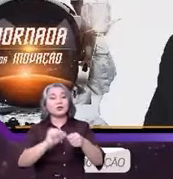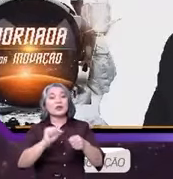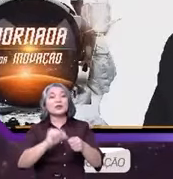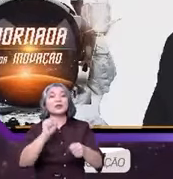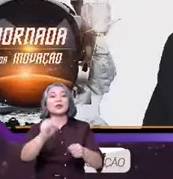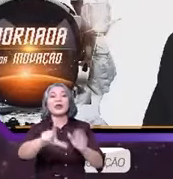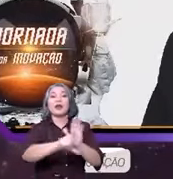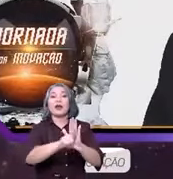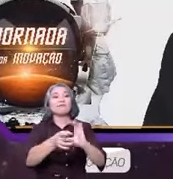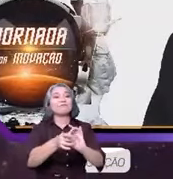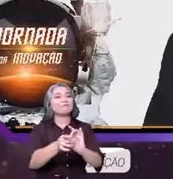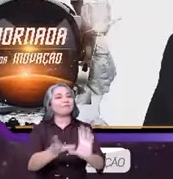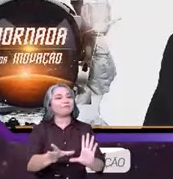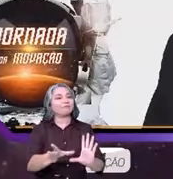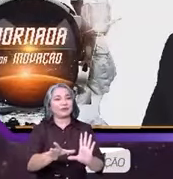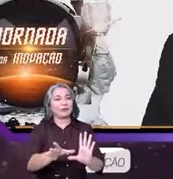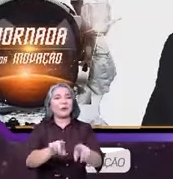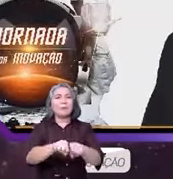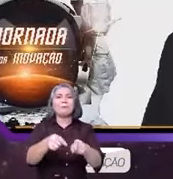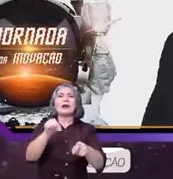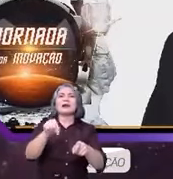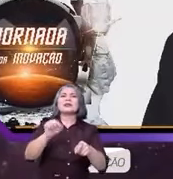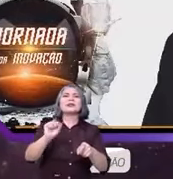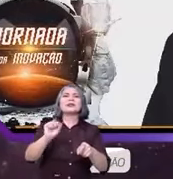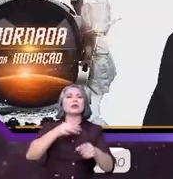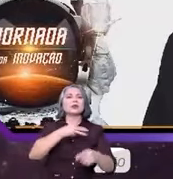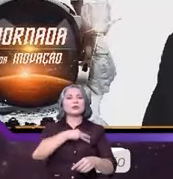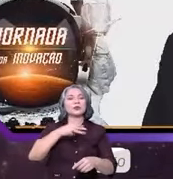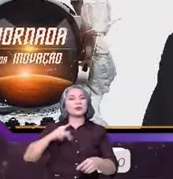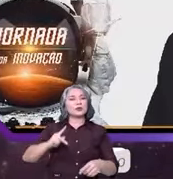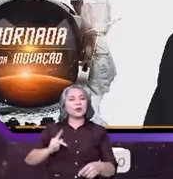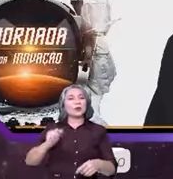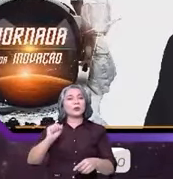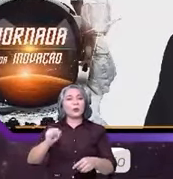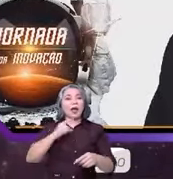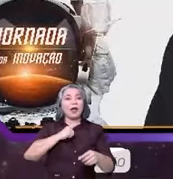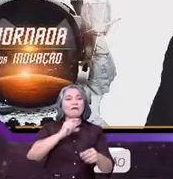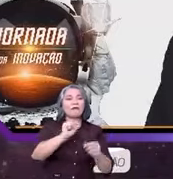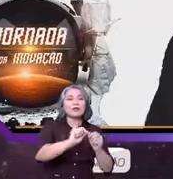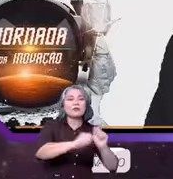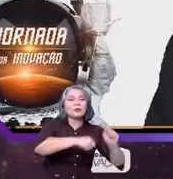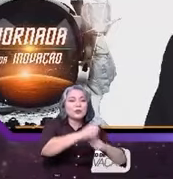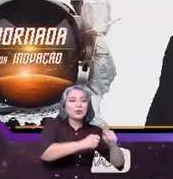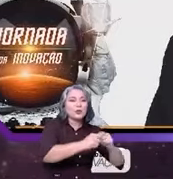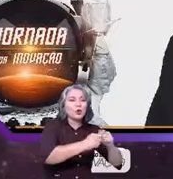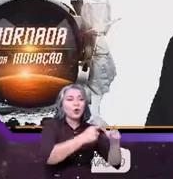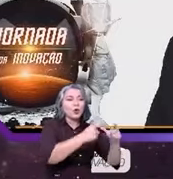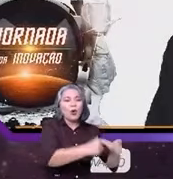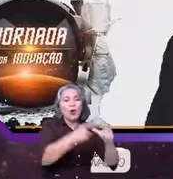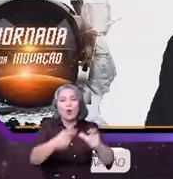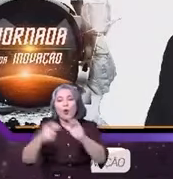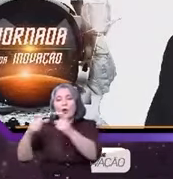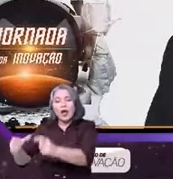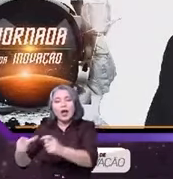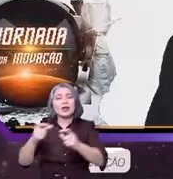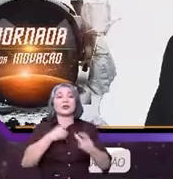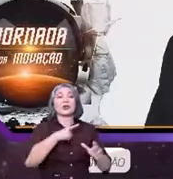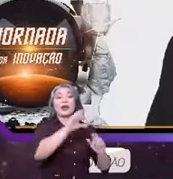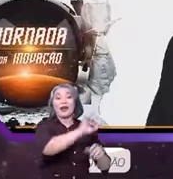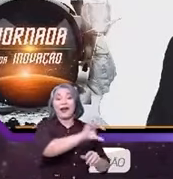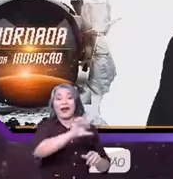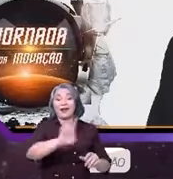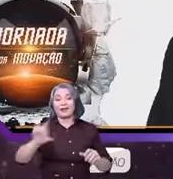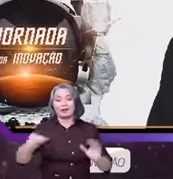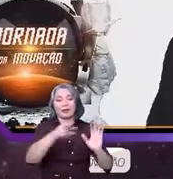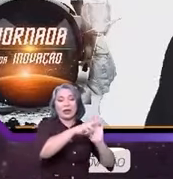lei permite. E uma instituição pública, ela é composta por unidades administrativas que têm seus regimentos internos, seus manuais